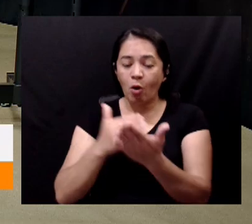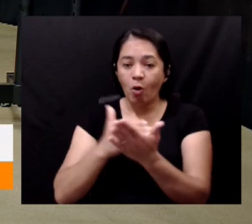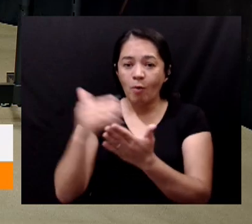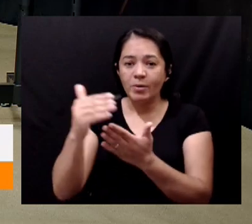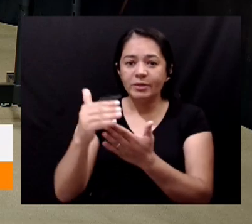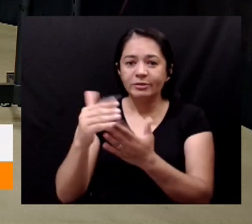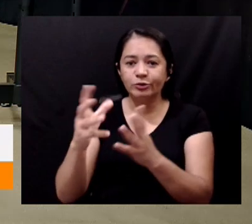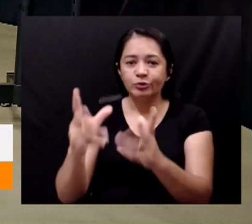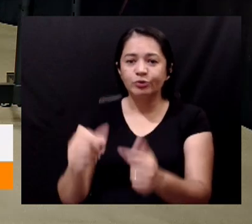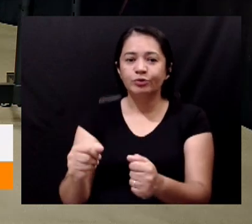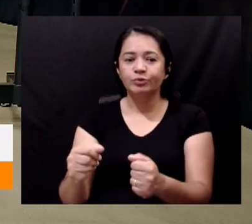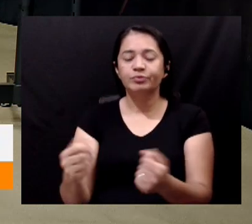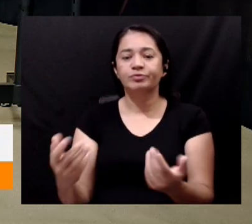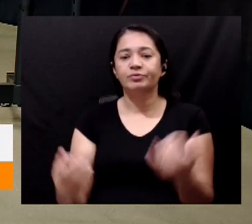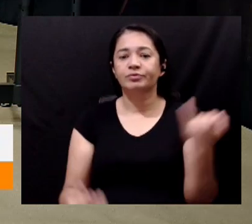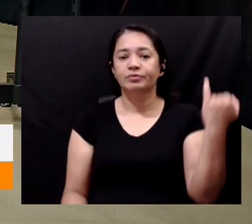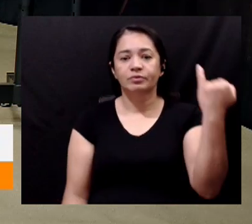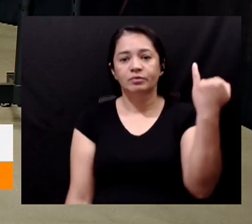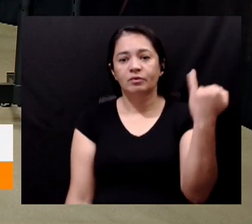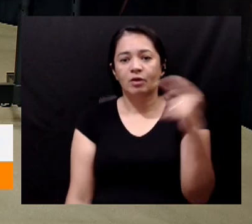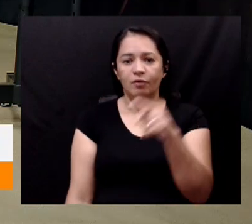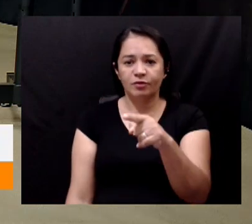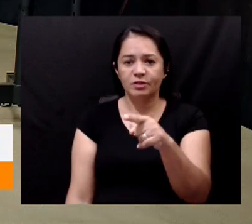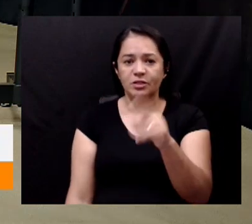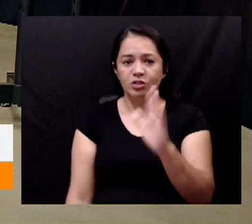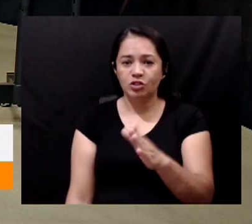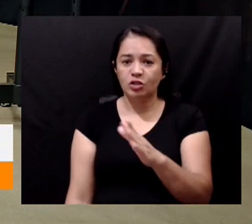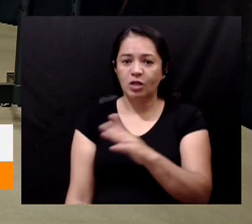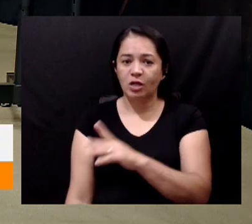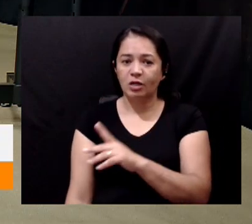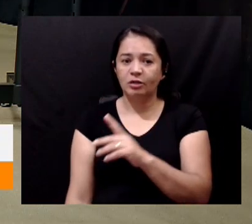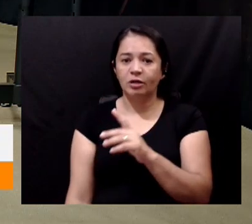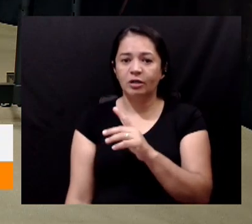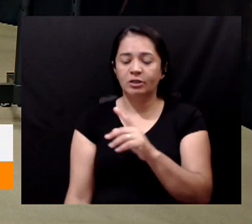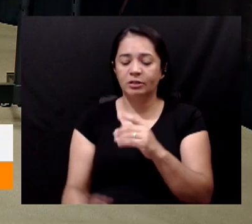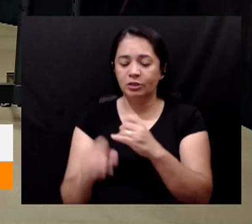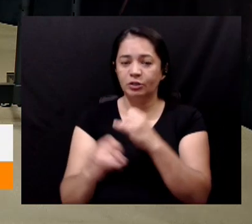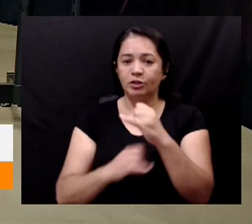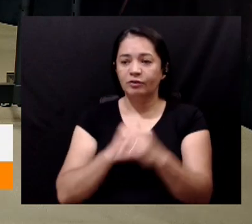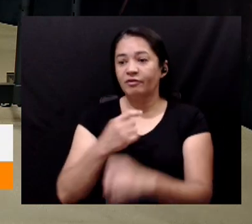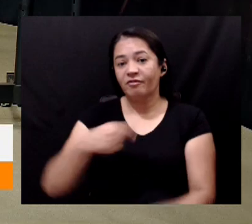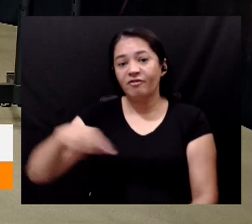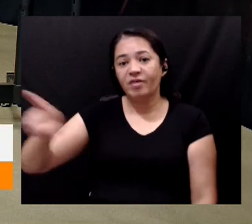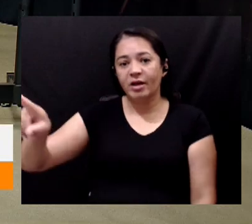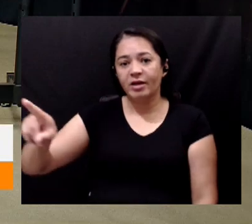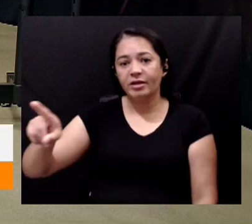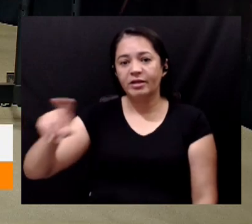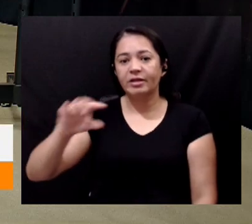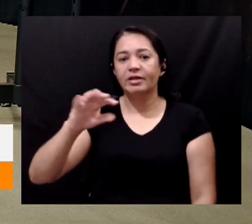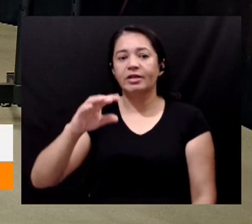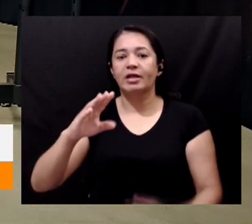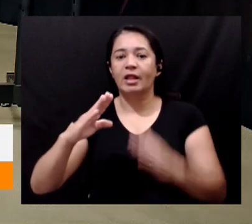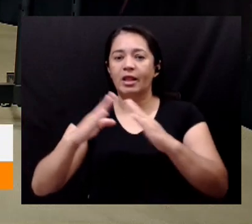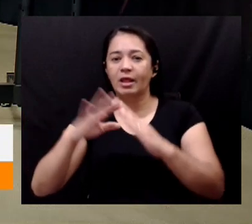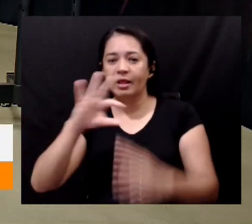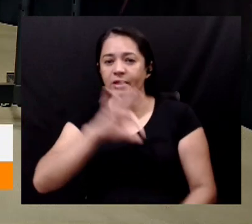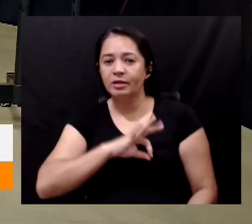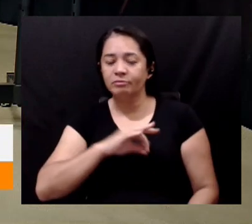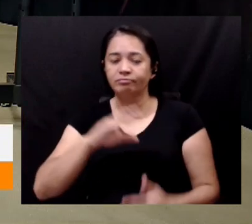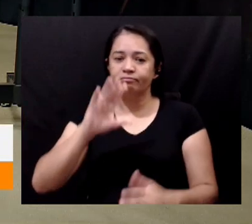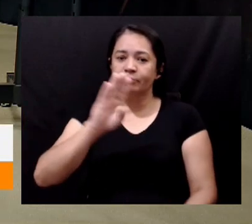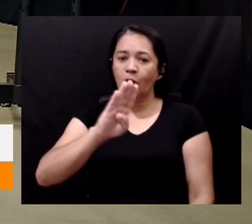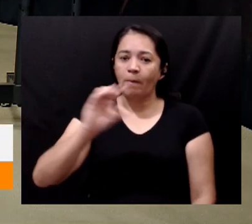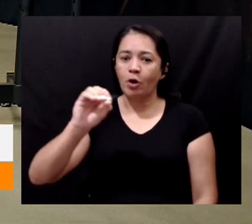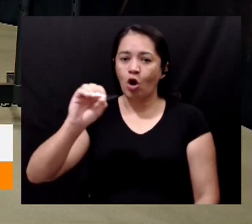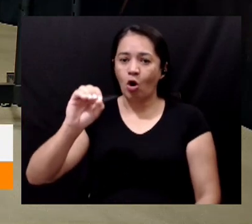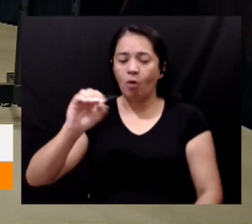a importância de você sair do virtual e ir, sim, para a delegacia, fazer o boletim de ocorrência, porque quanto mais